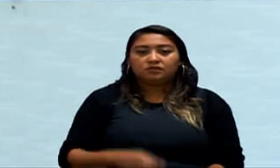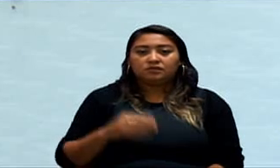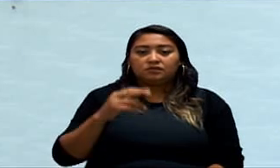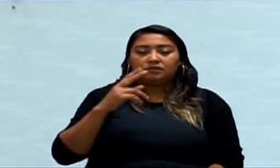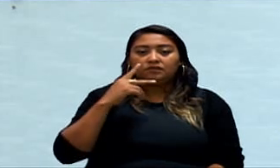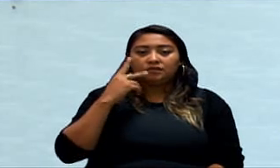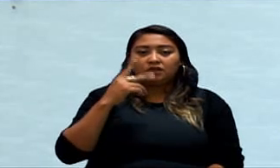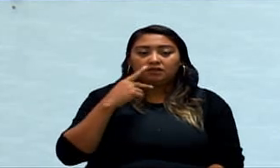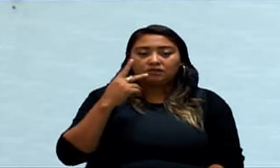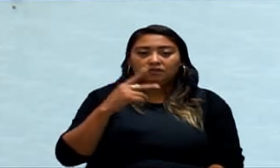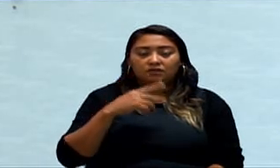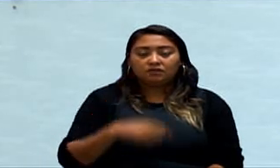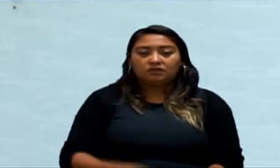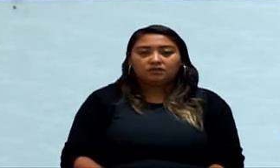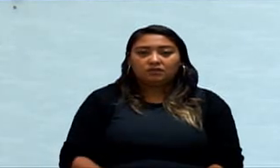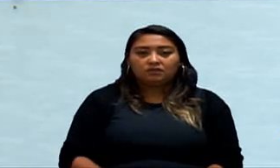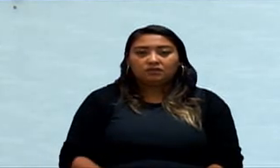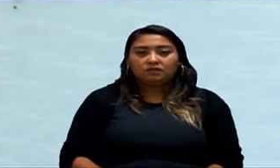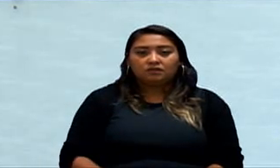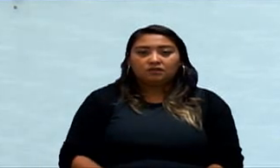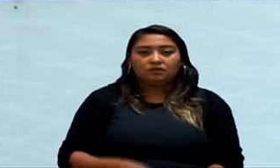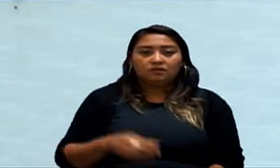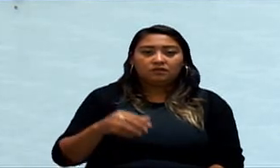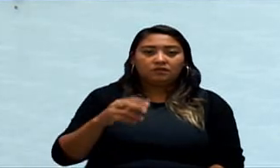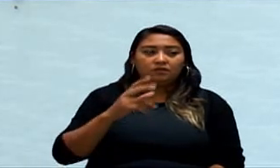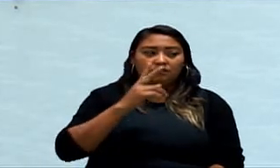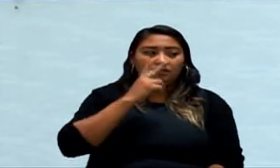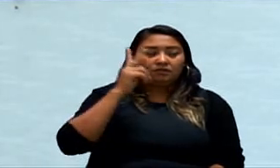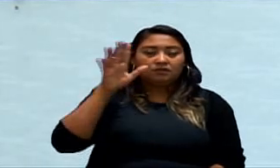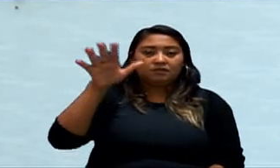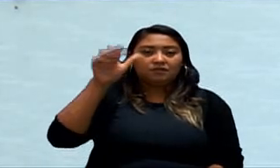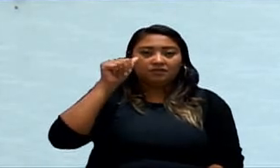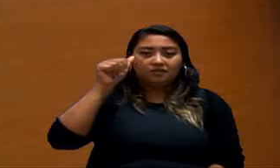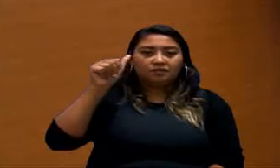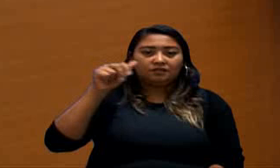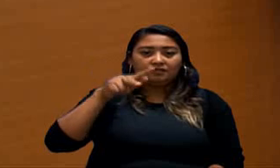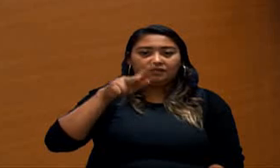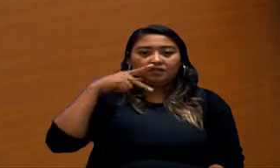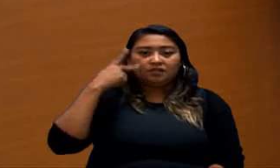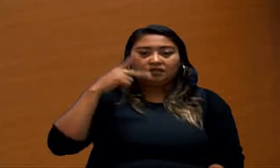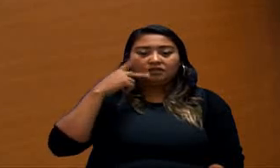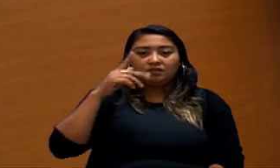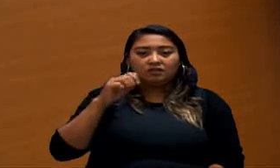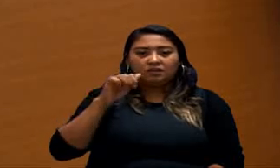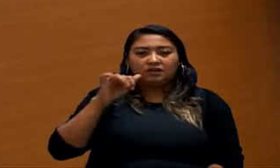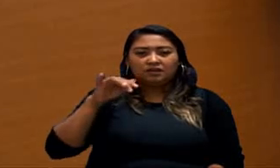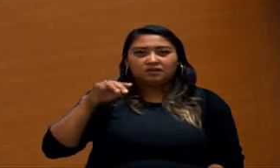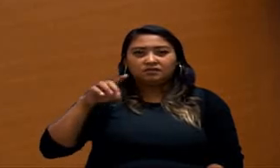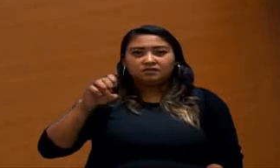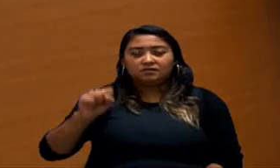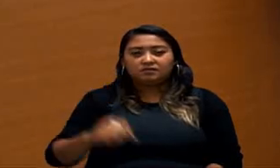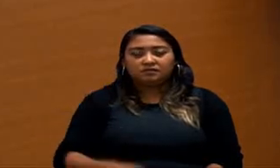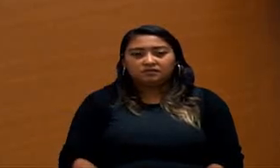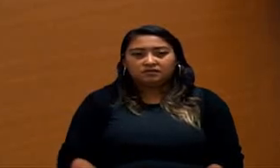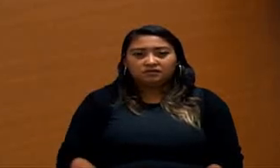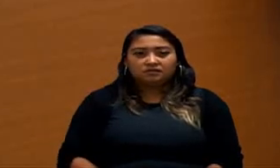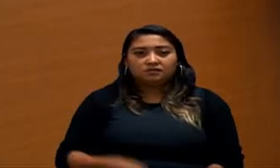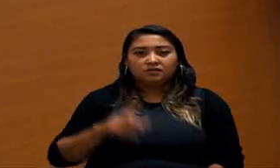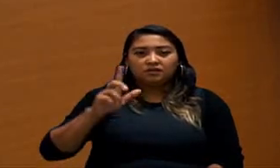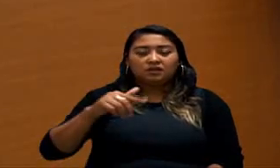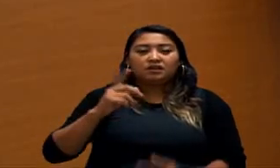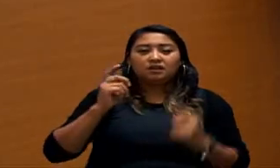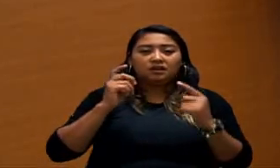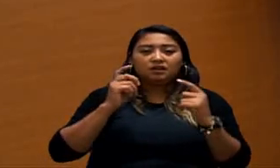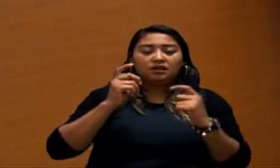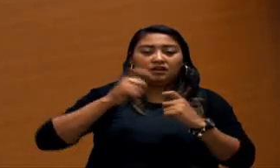vereador White. Alguém toque no vereador White aí, por gentileza? Vereador White, é sobre o odontomóvel.